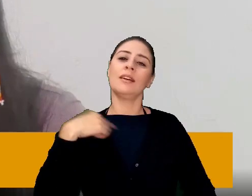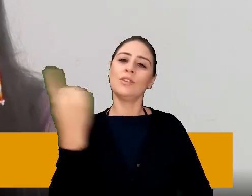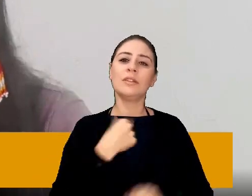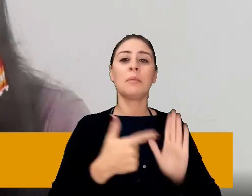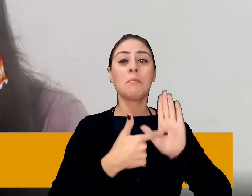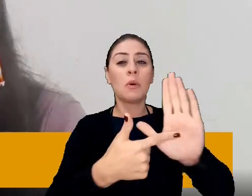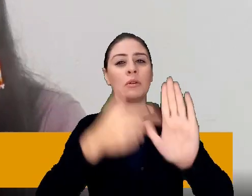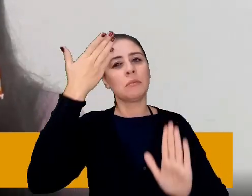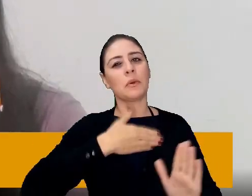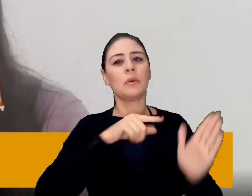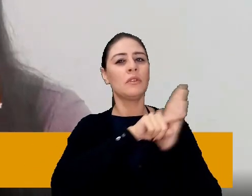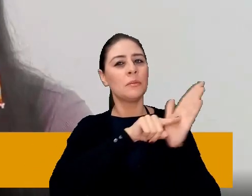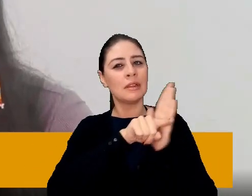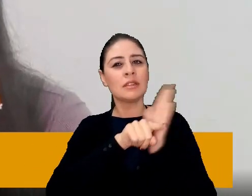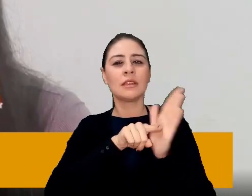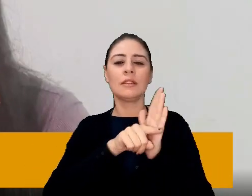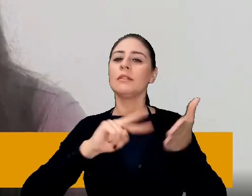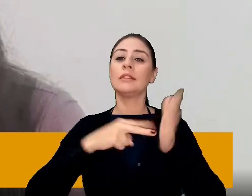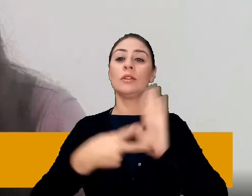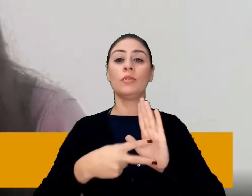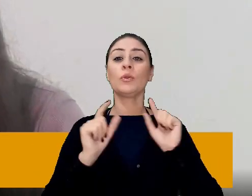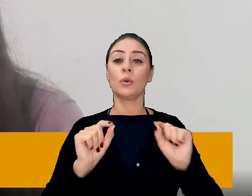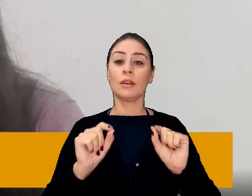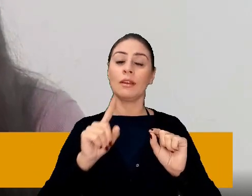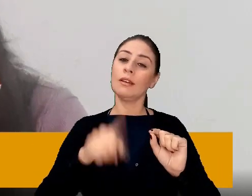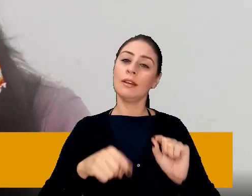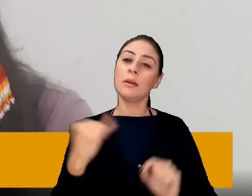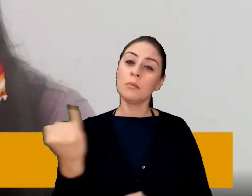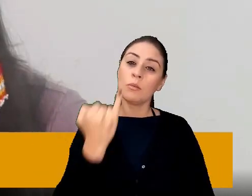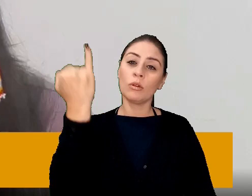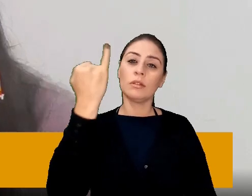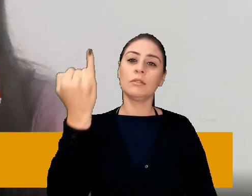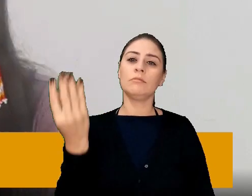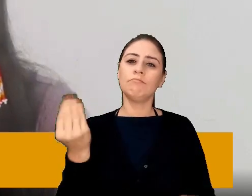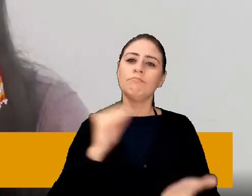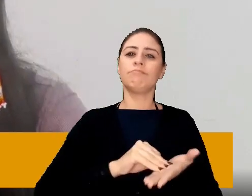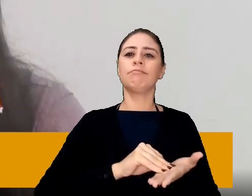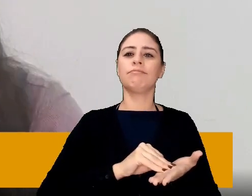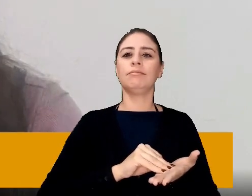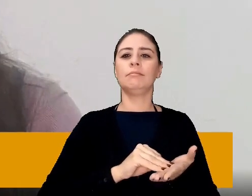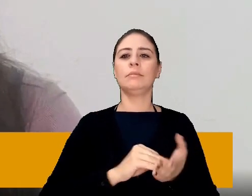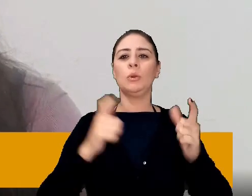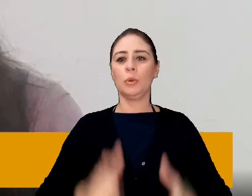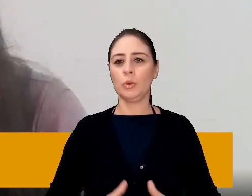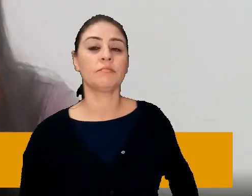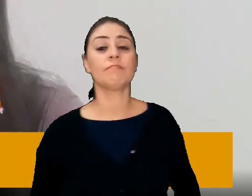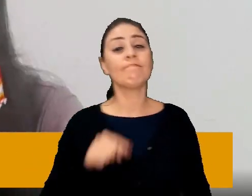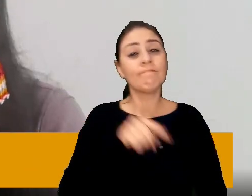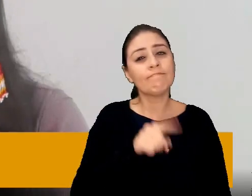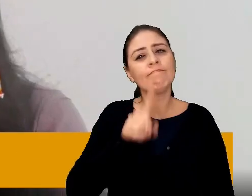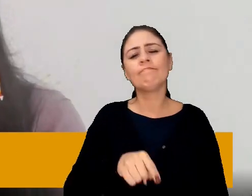e comprova isso através de pesquisas, quer dizer o quê? Que é importante a gente demarcar os territórios. Isso